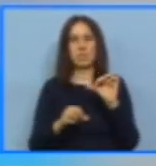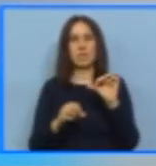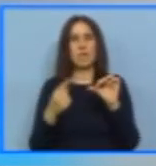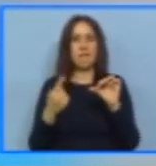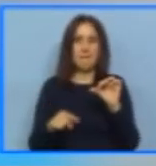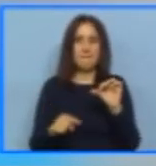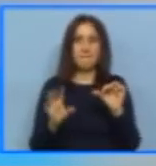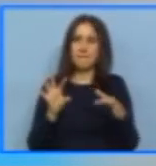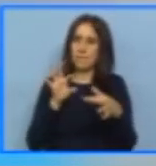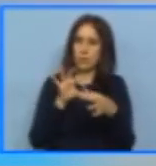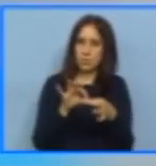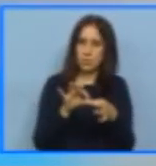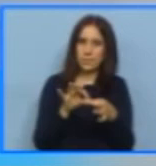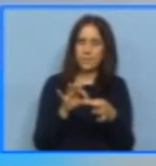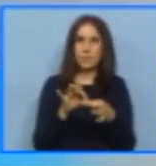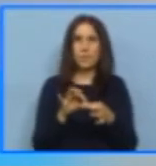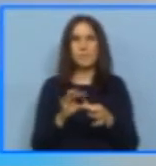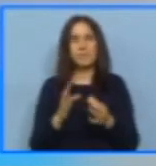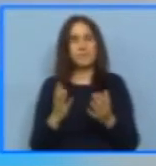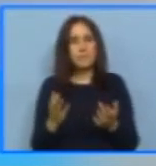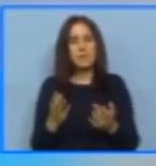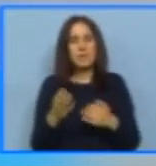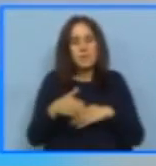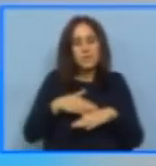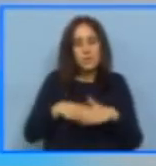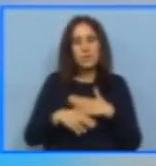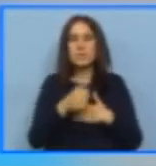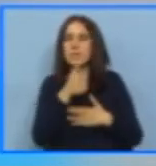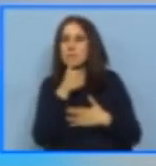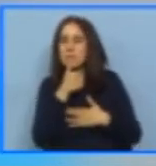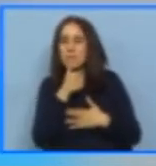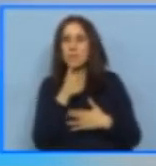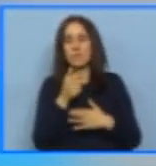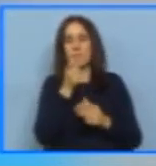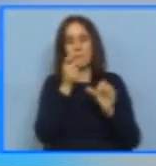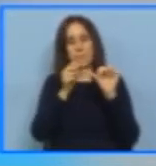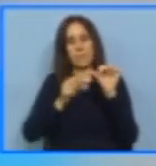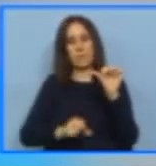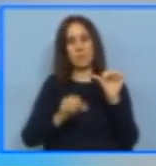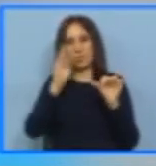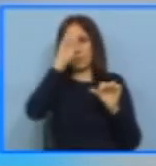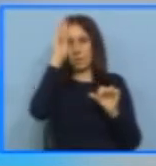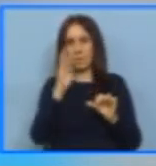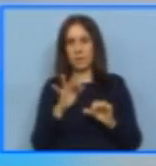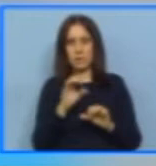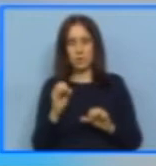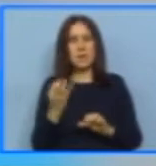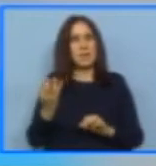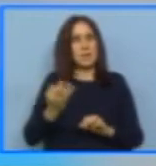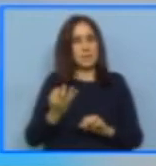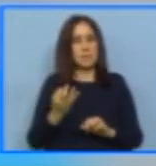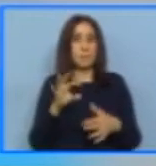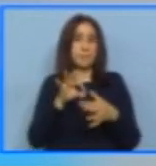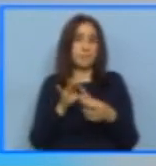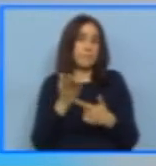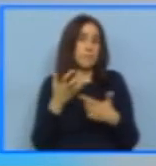vai ao encontro dos gestos, das decisões, das palavras do Papa Francisco. Sim, podíamos até arrumá-las, a